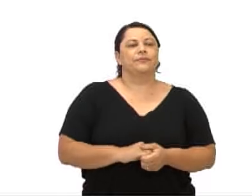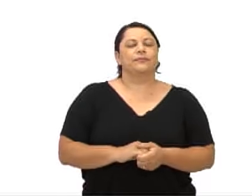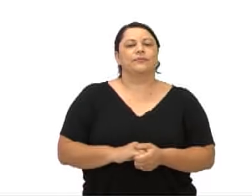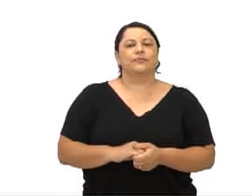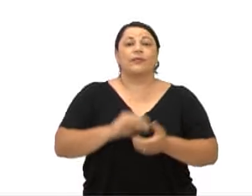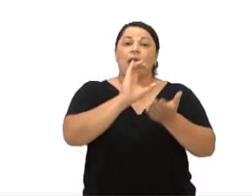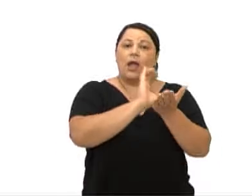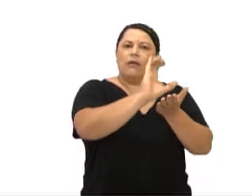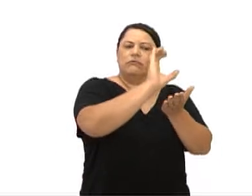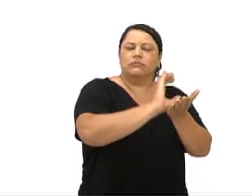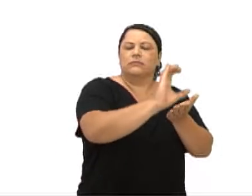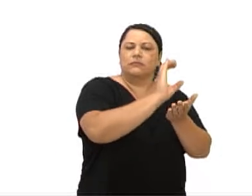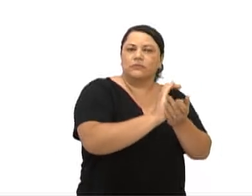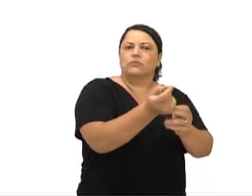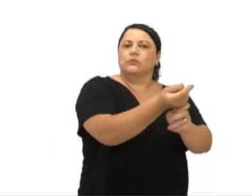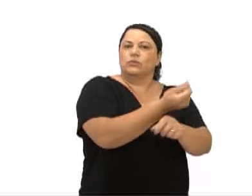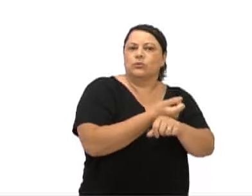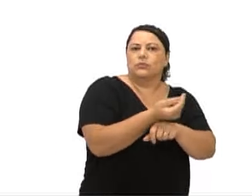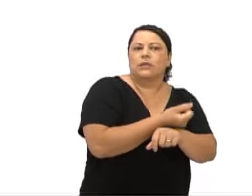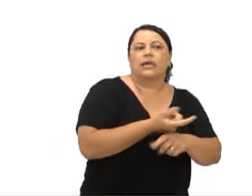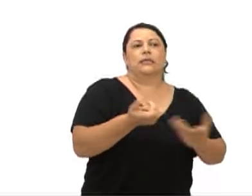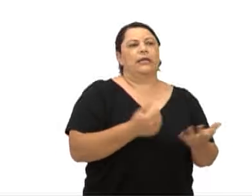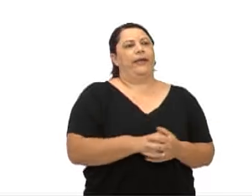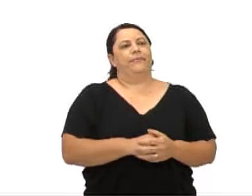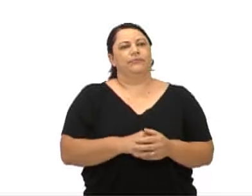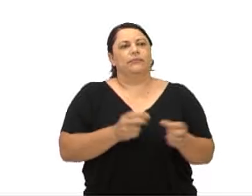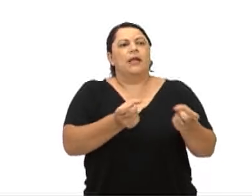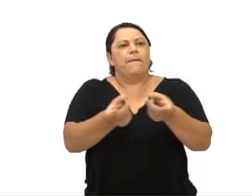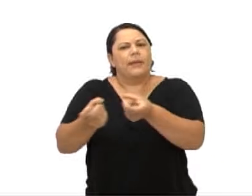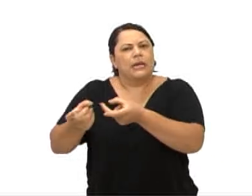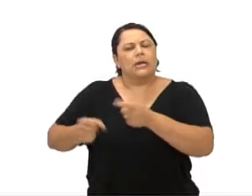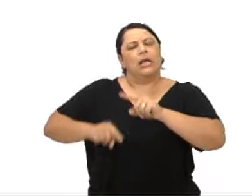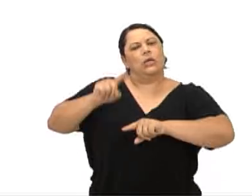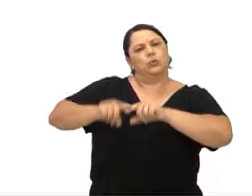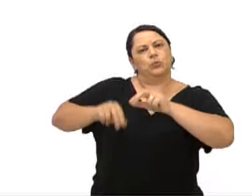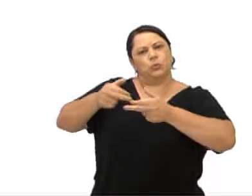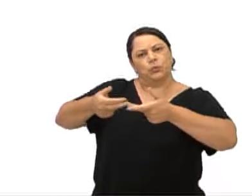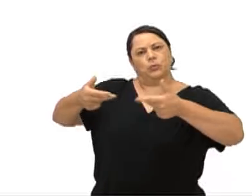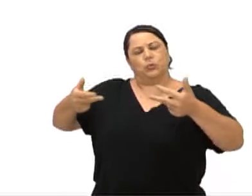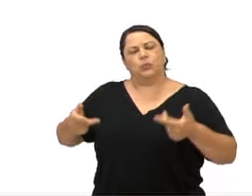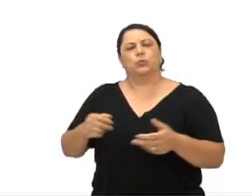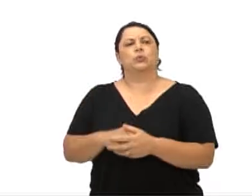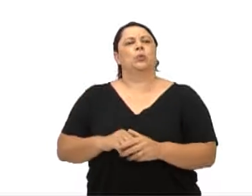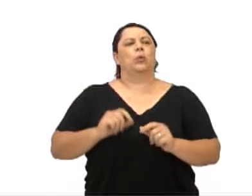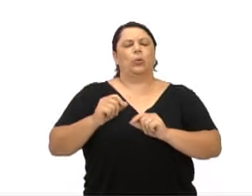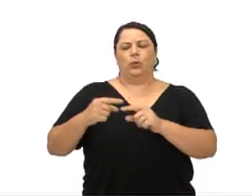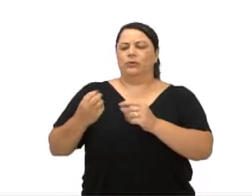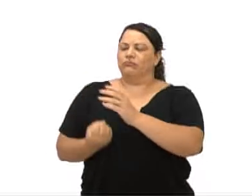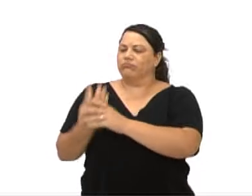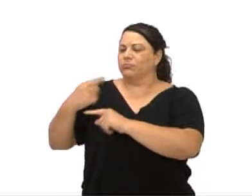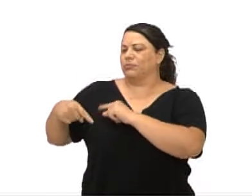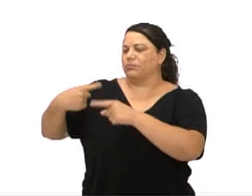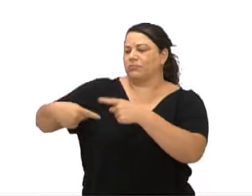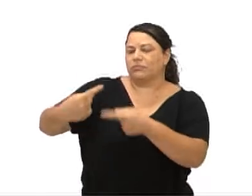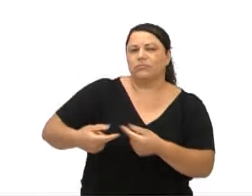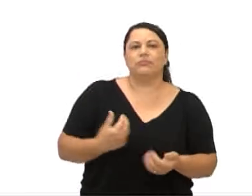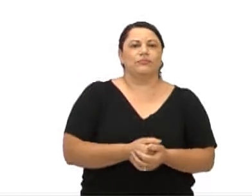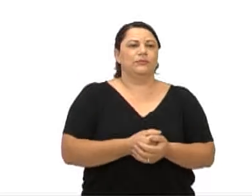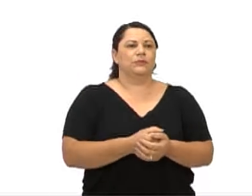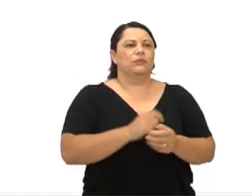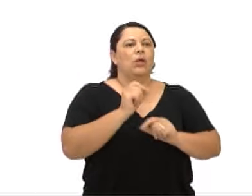Investimentos de capitais, mercados produtores de matérias-primas, mercados consumidores